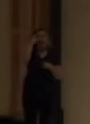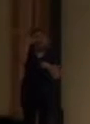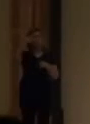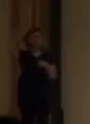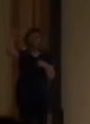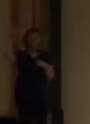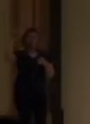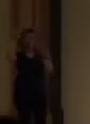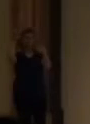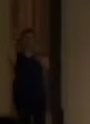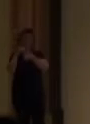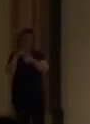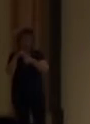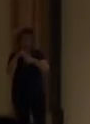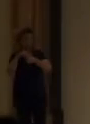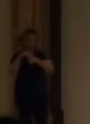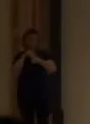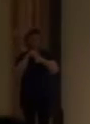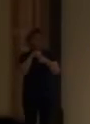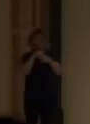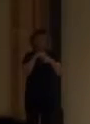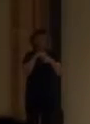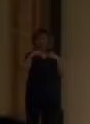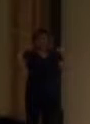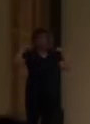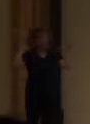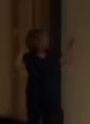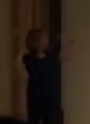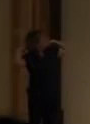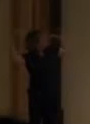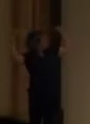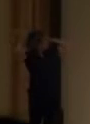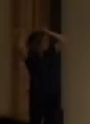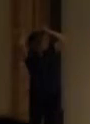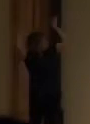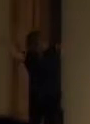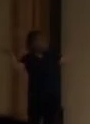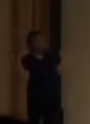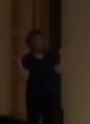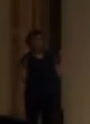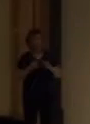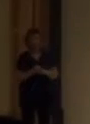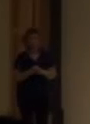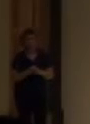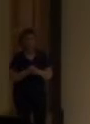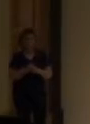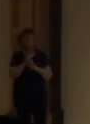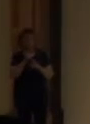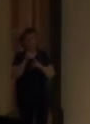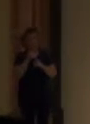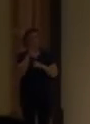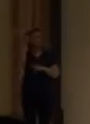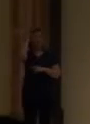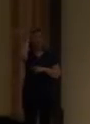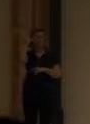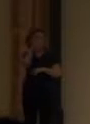de penas, que dizem que pertenceu a um dos últimos chefes incas, era uma forma de trazer aqui